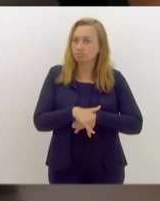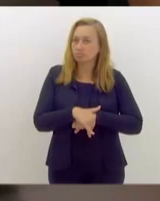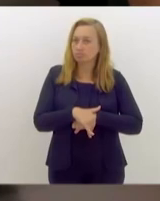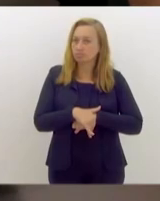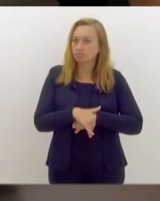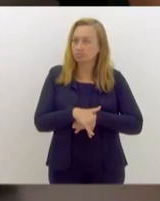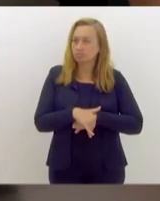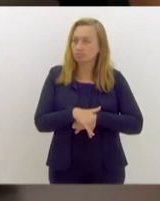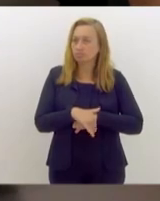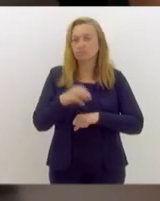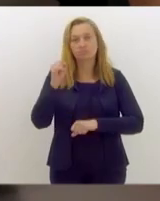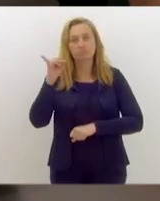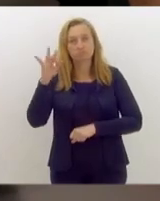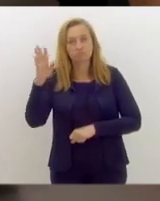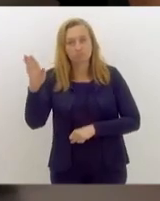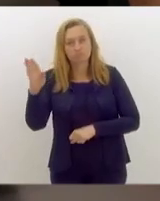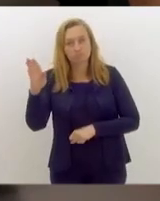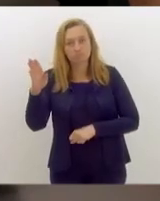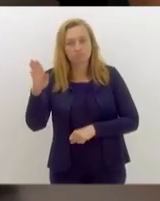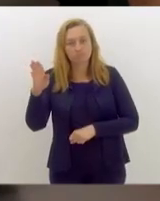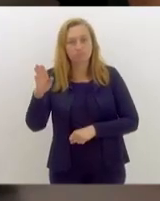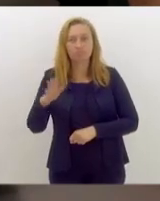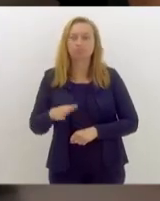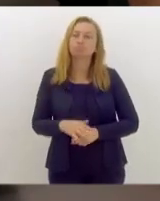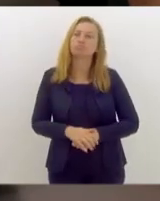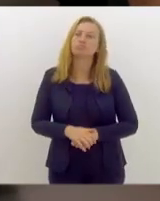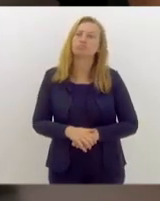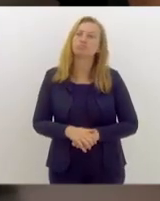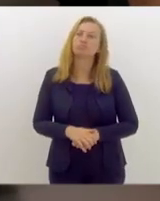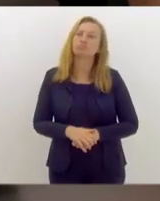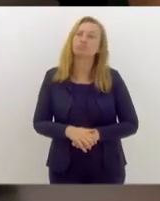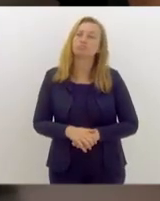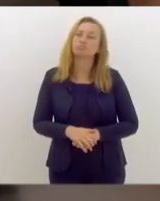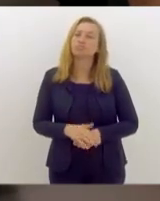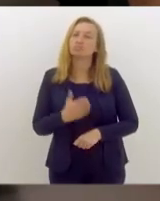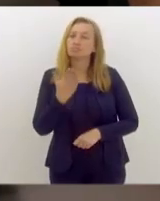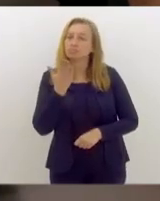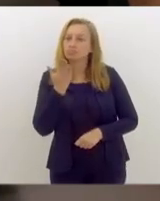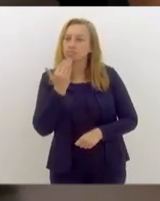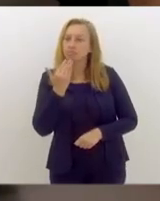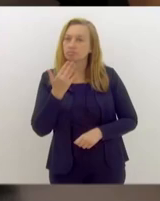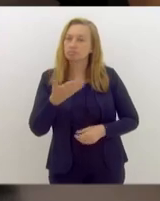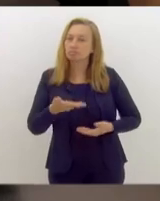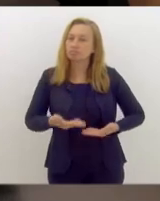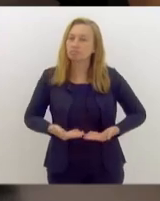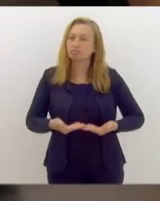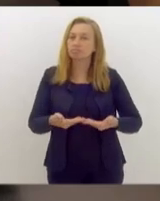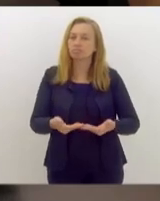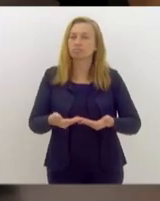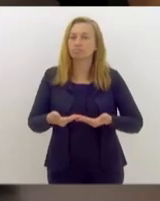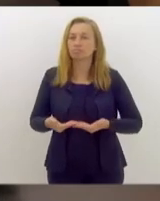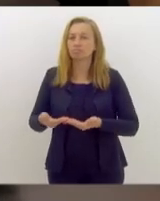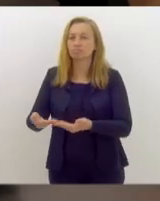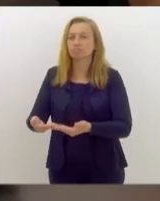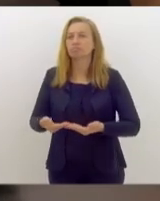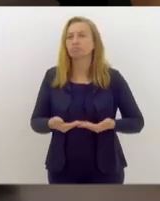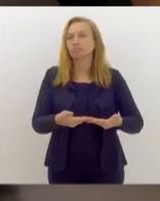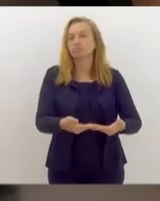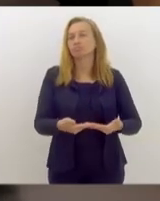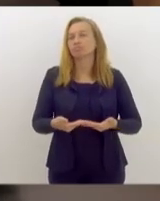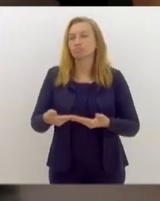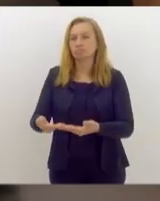à noite, na madrugada, fazendo entrega de alimentação nas